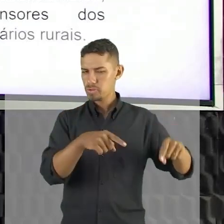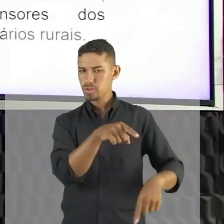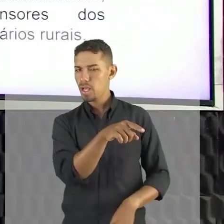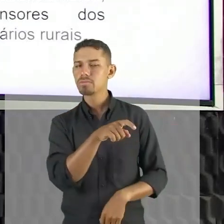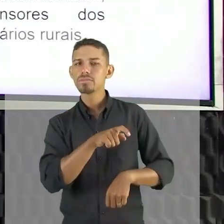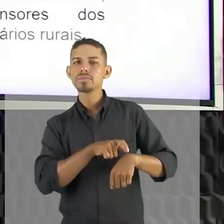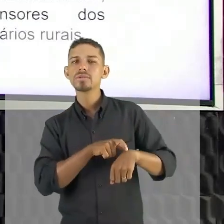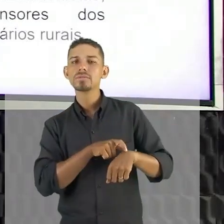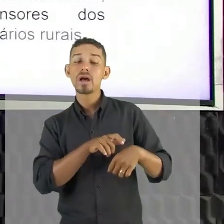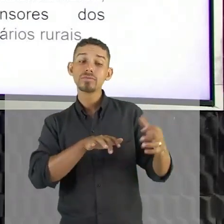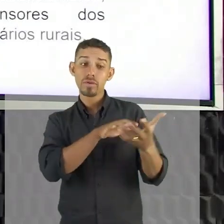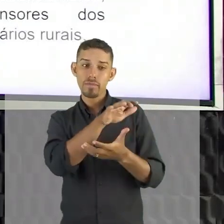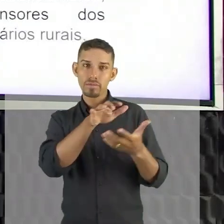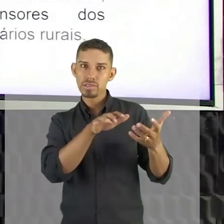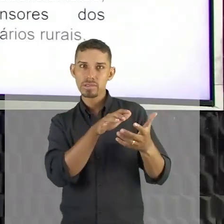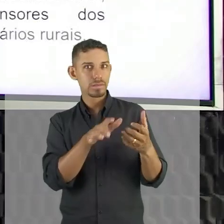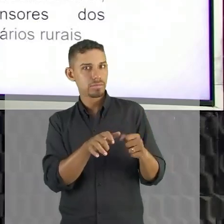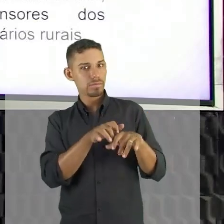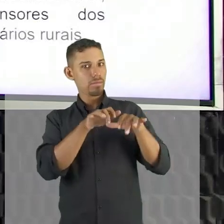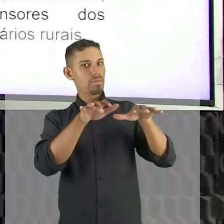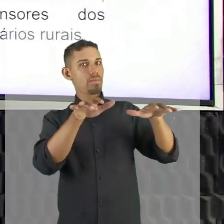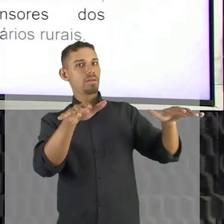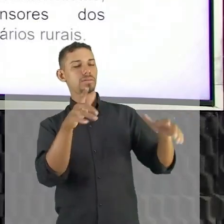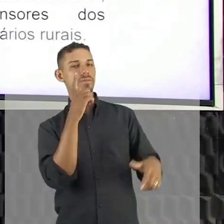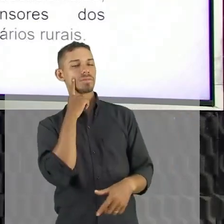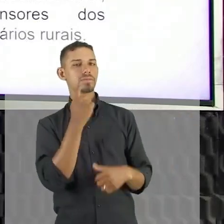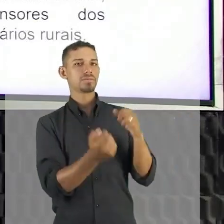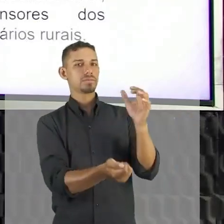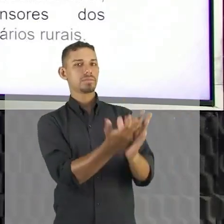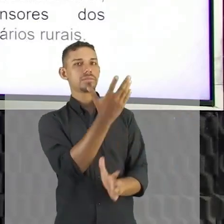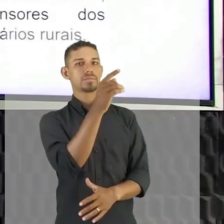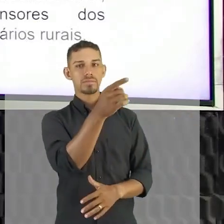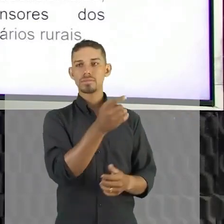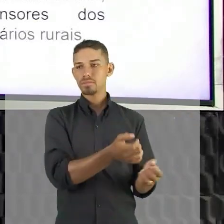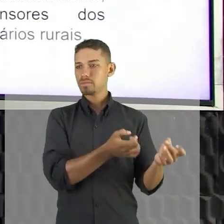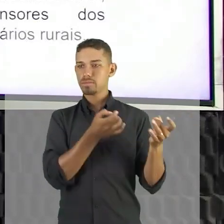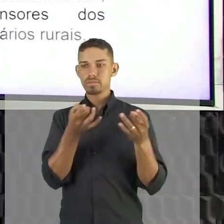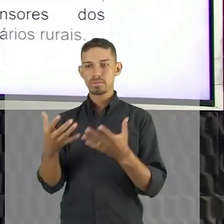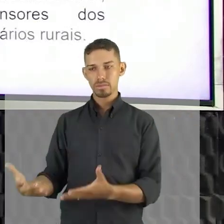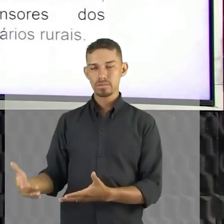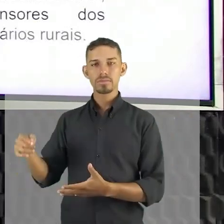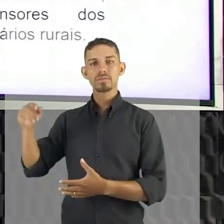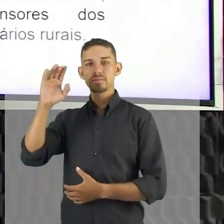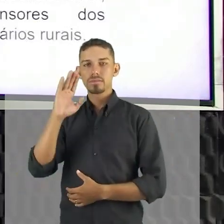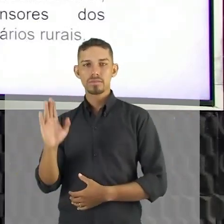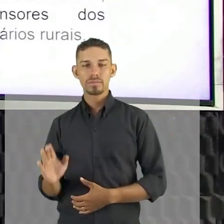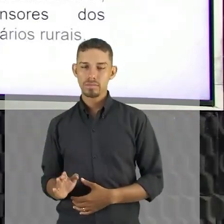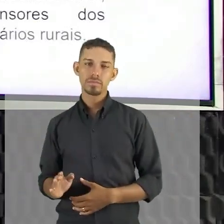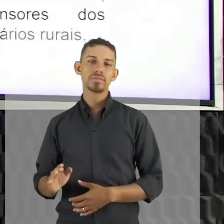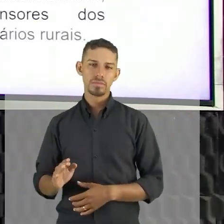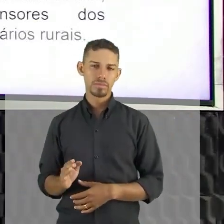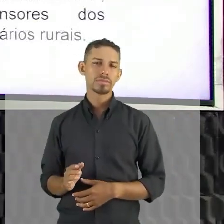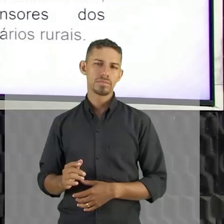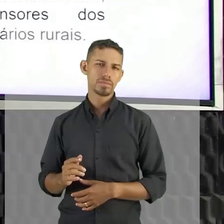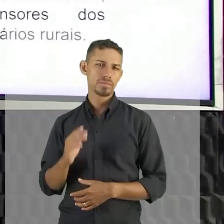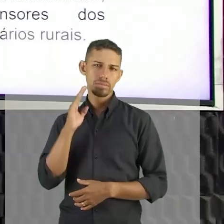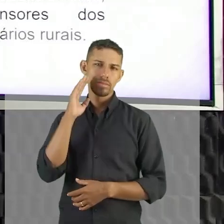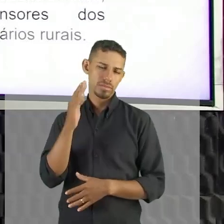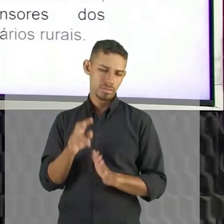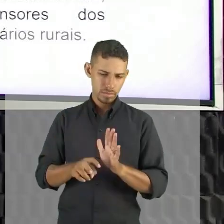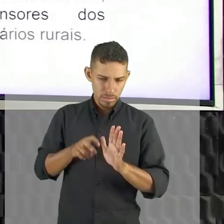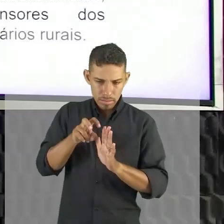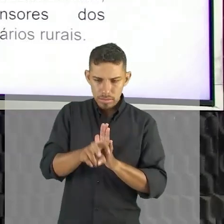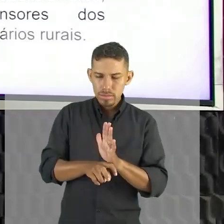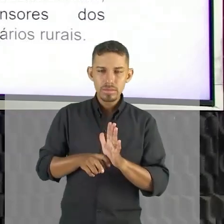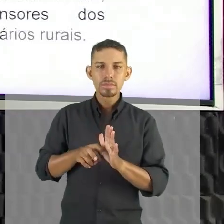sua revolução estava muito pujante. Aquilo que ela produzia lá despejava de fato aqui no Brasil, principalmente as estradas férreas.